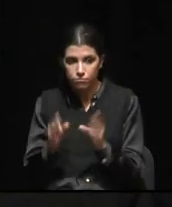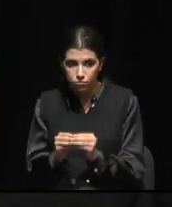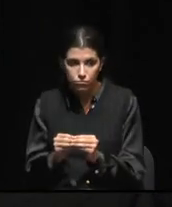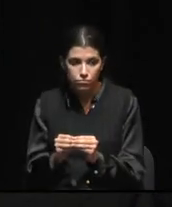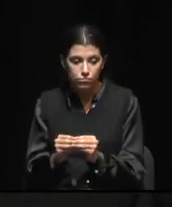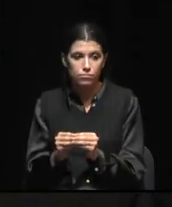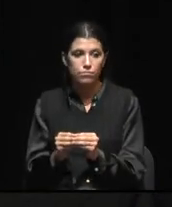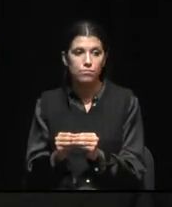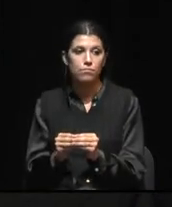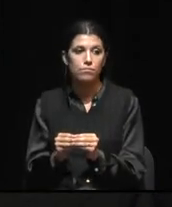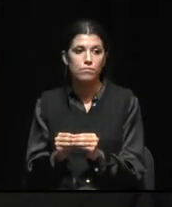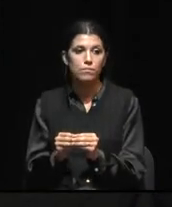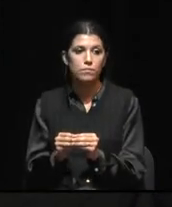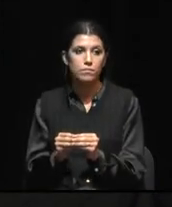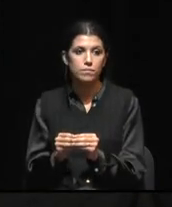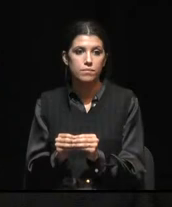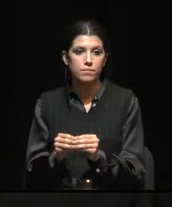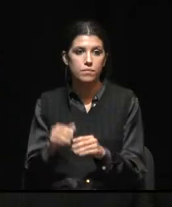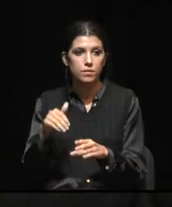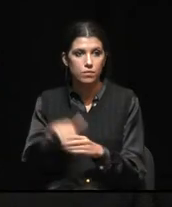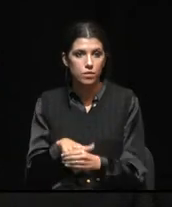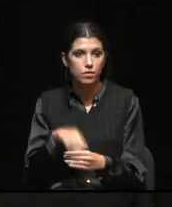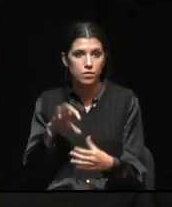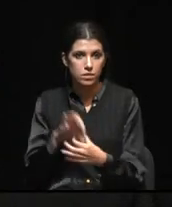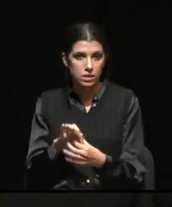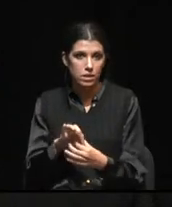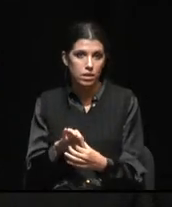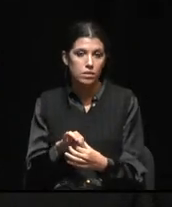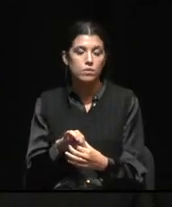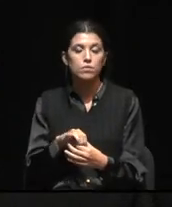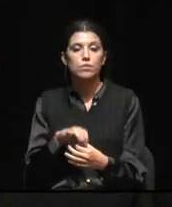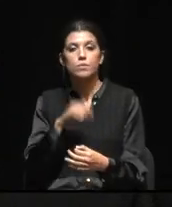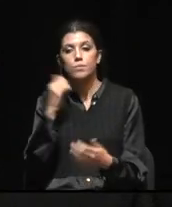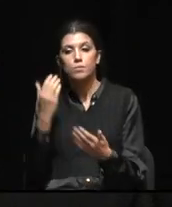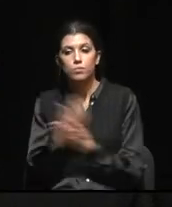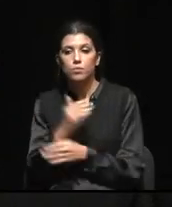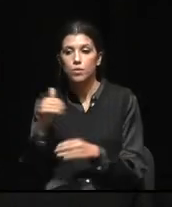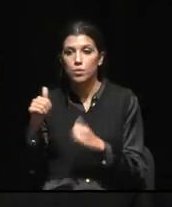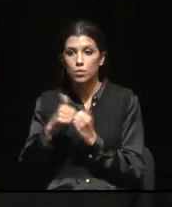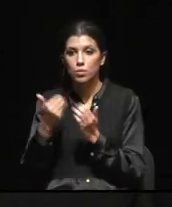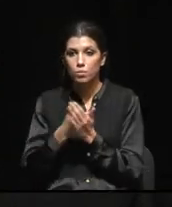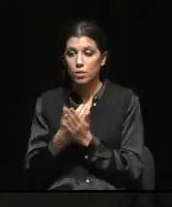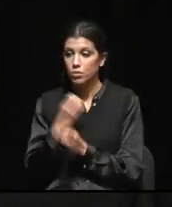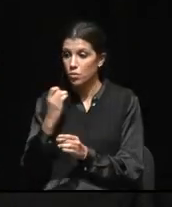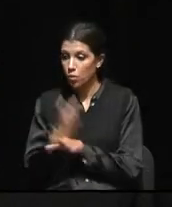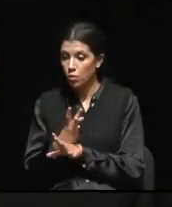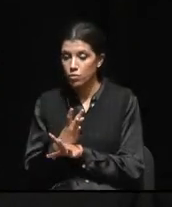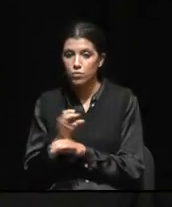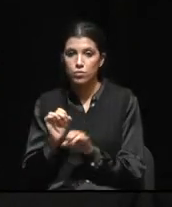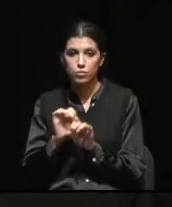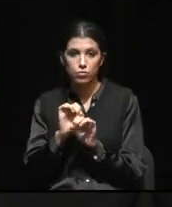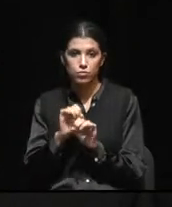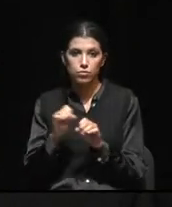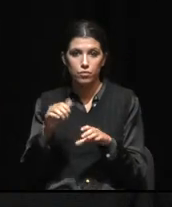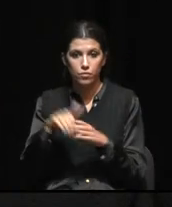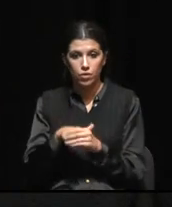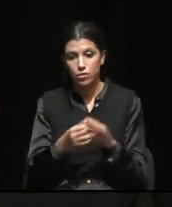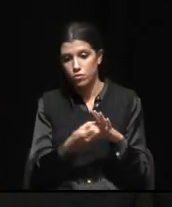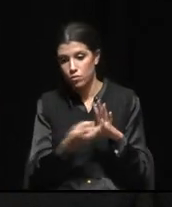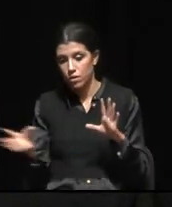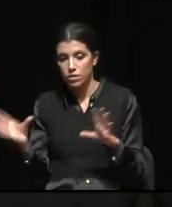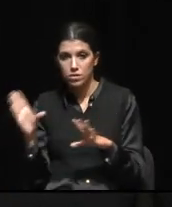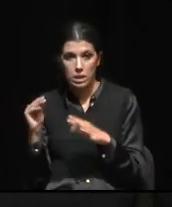conjunta dos votos alusivos a efemérides e outros documentos relativos aos mesmos assuntos temos 10 votos